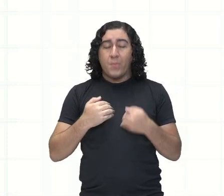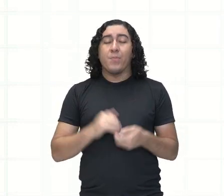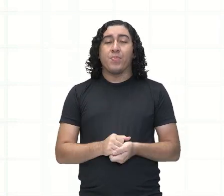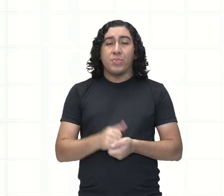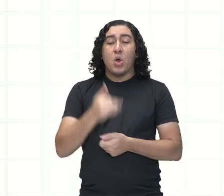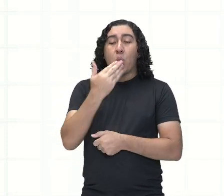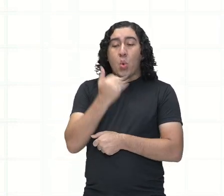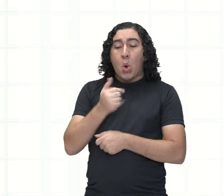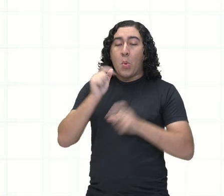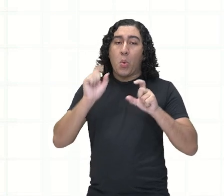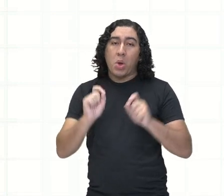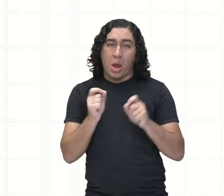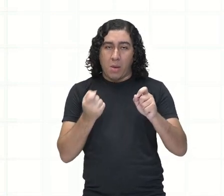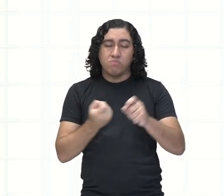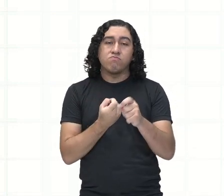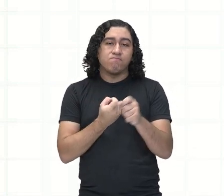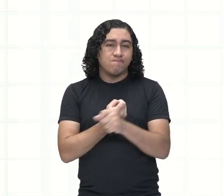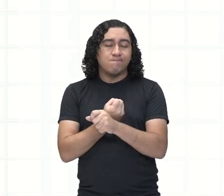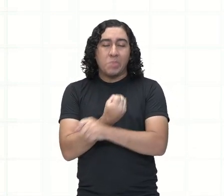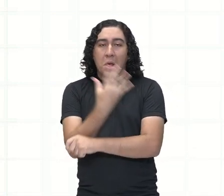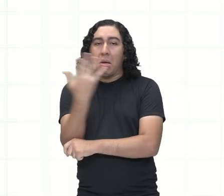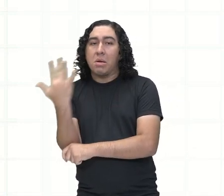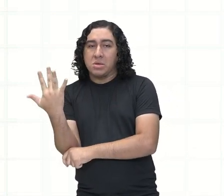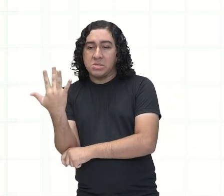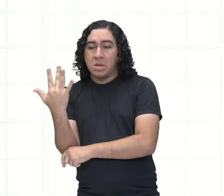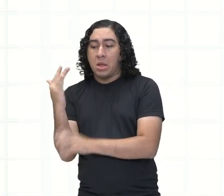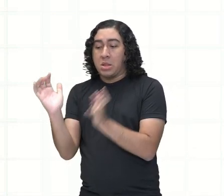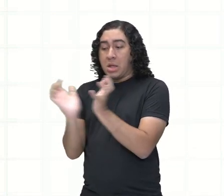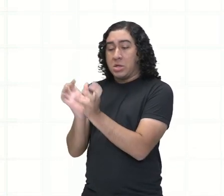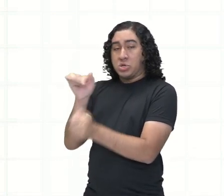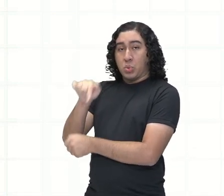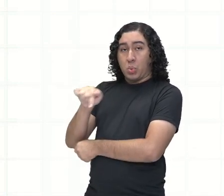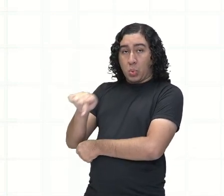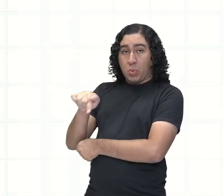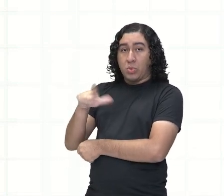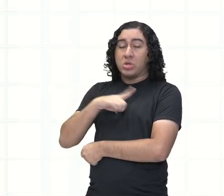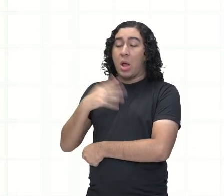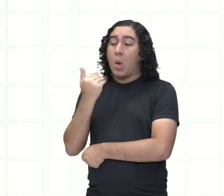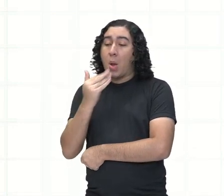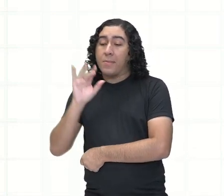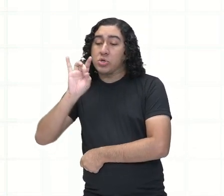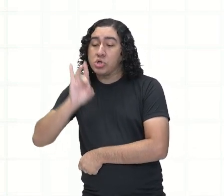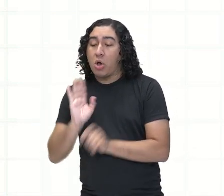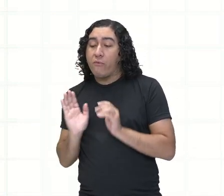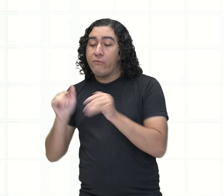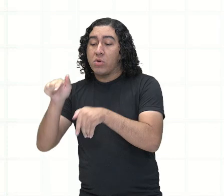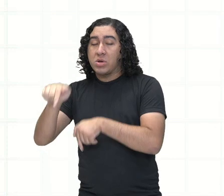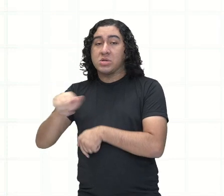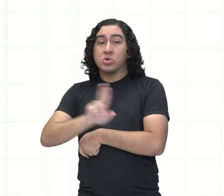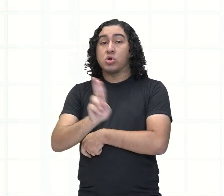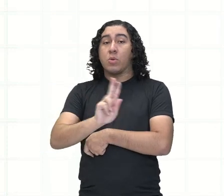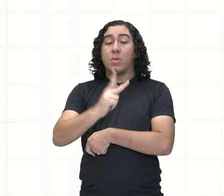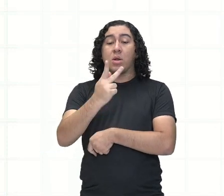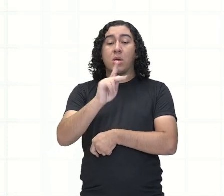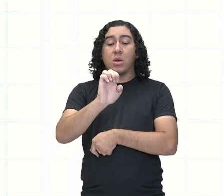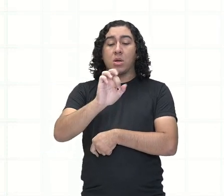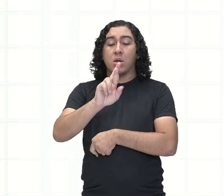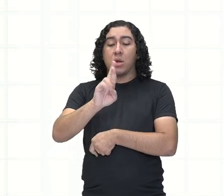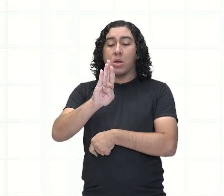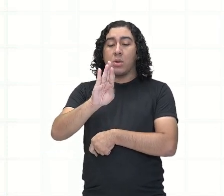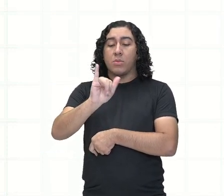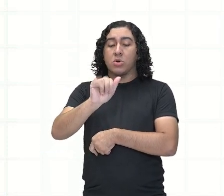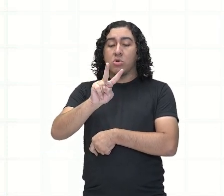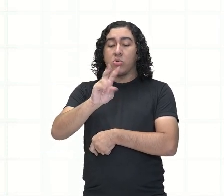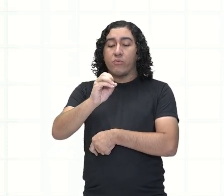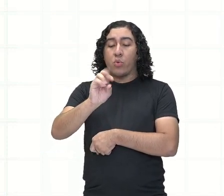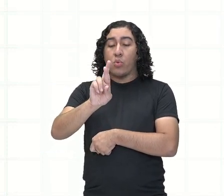vai se alimentar de plantas e exclusivamente consomem plantas, eles são chamados de herbívoros. Se